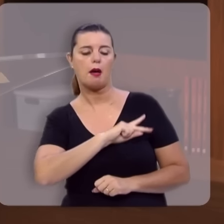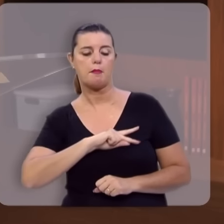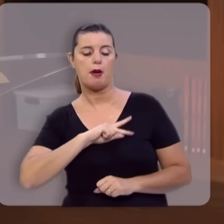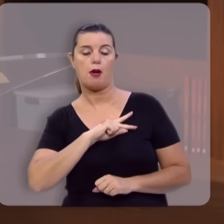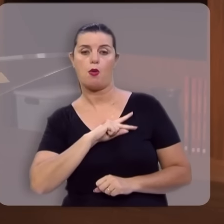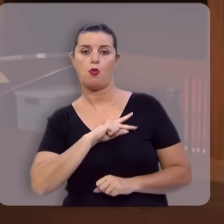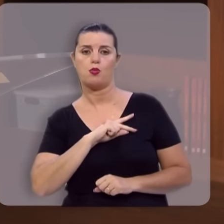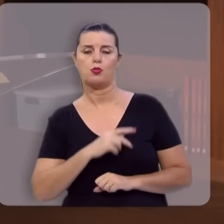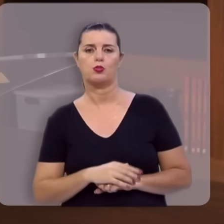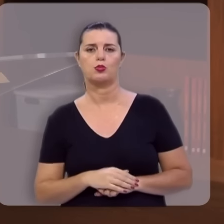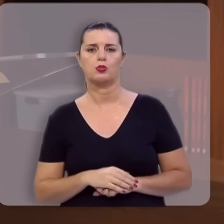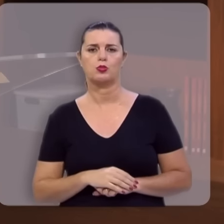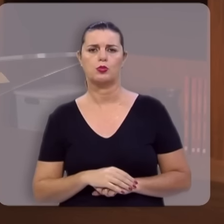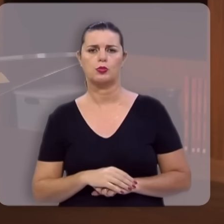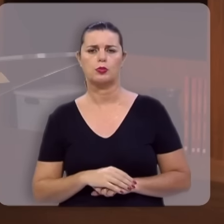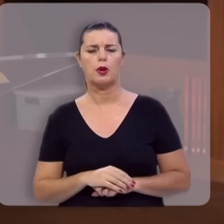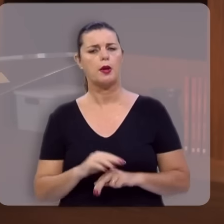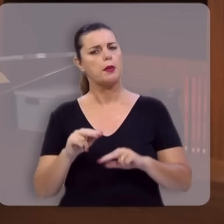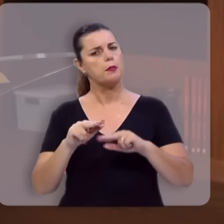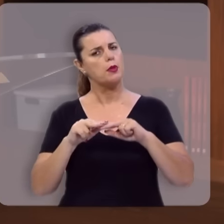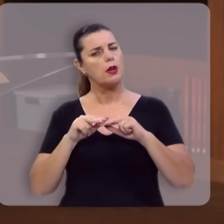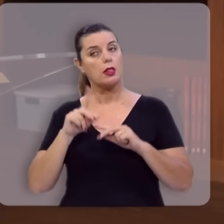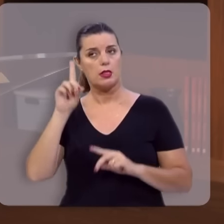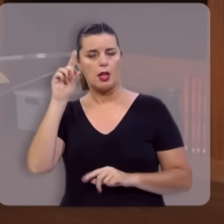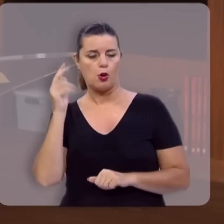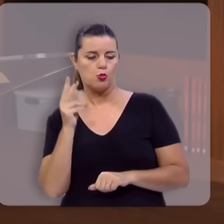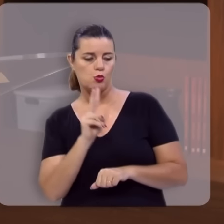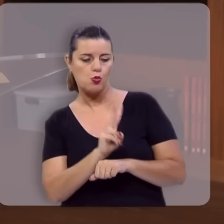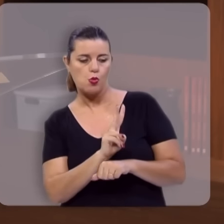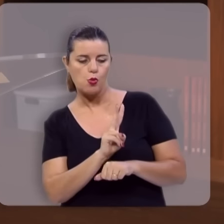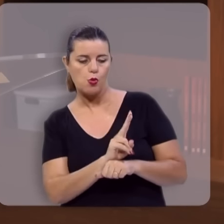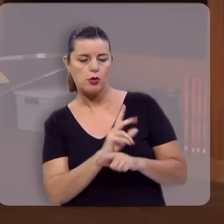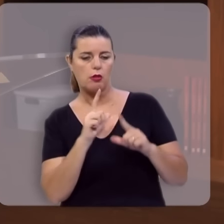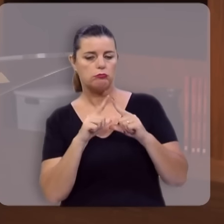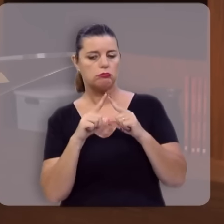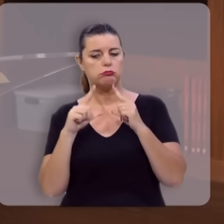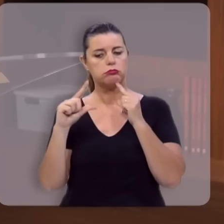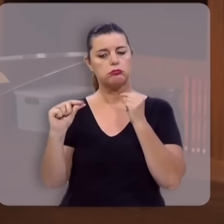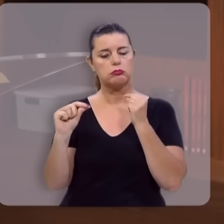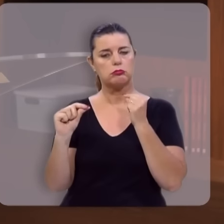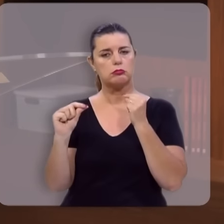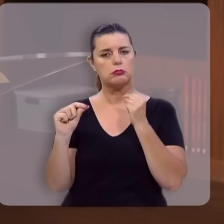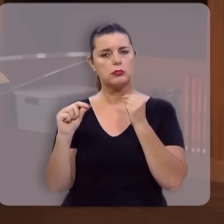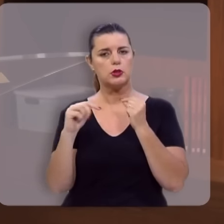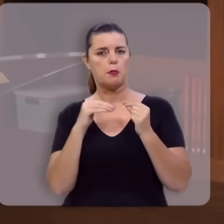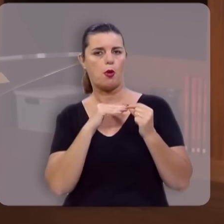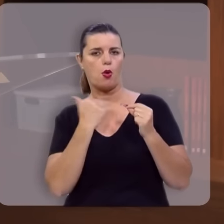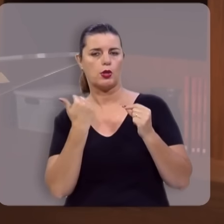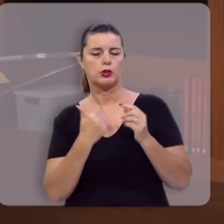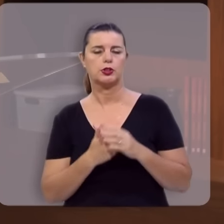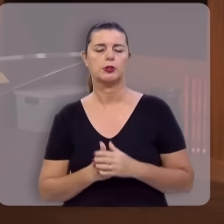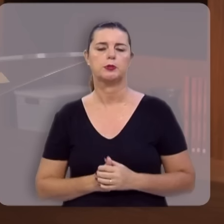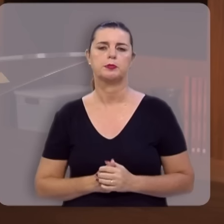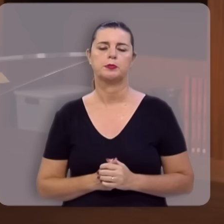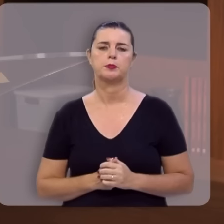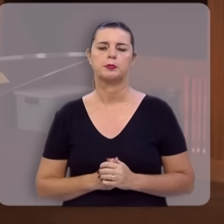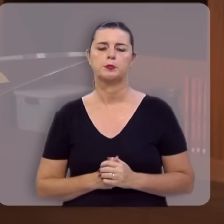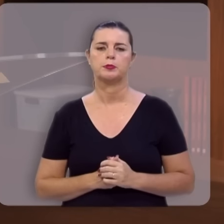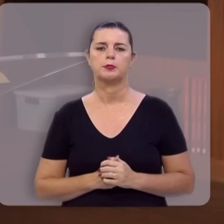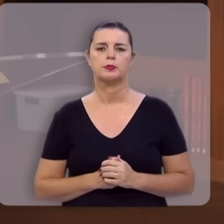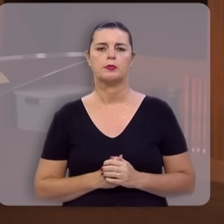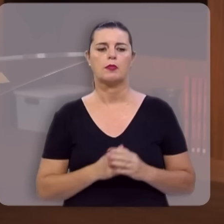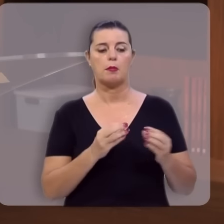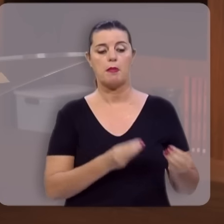E ele, por providência de Deus, escapa desta armadilha de morte,